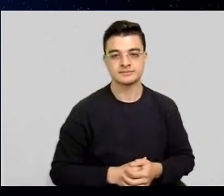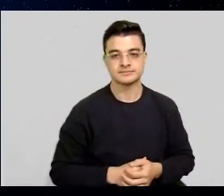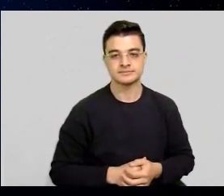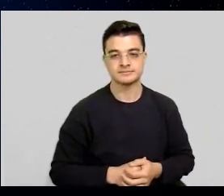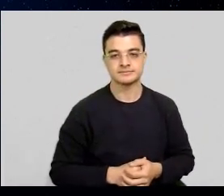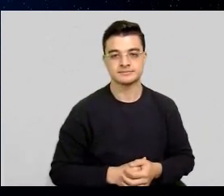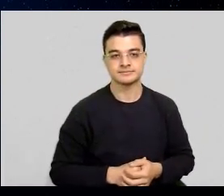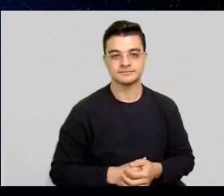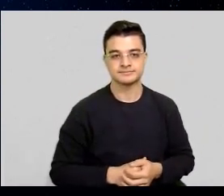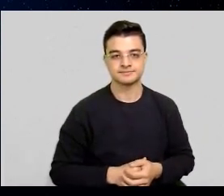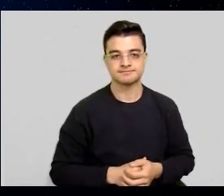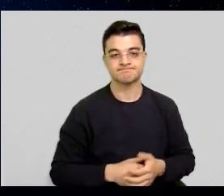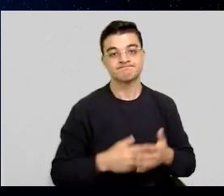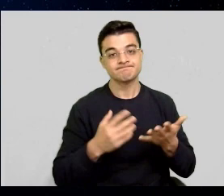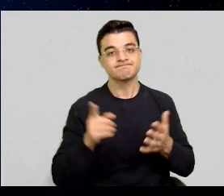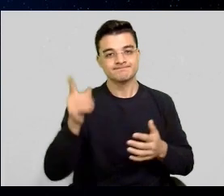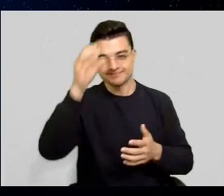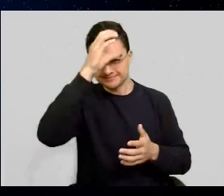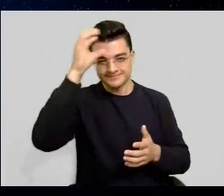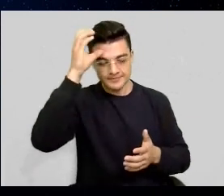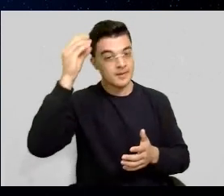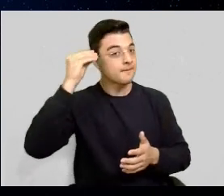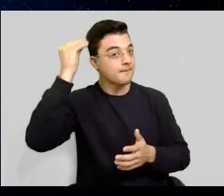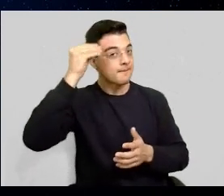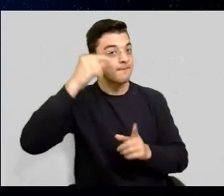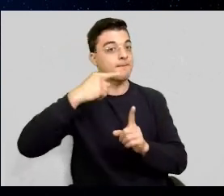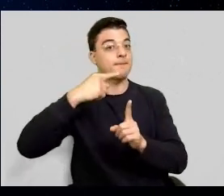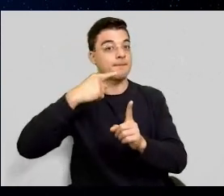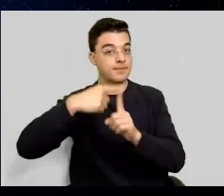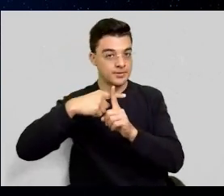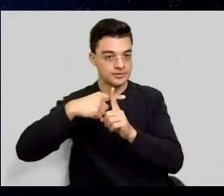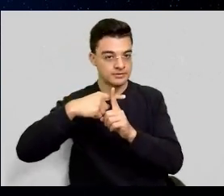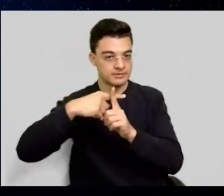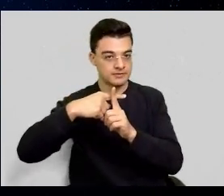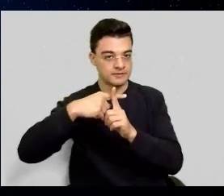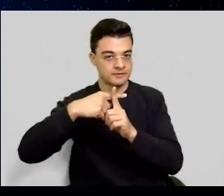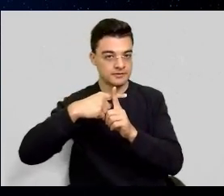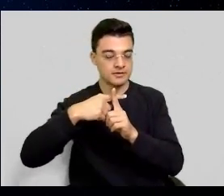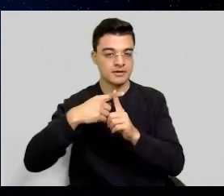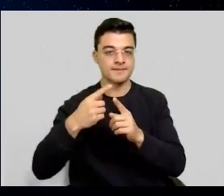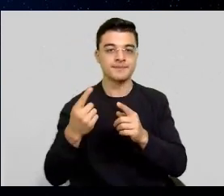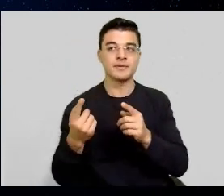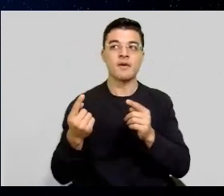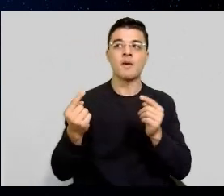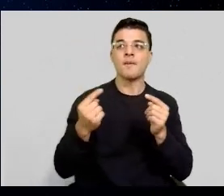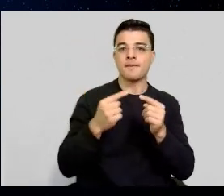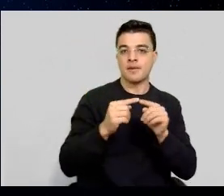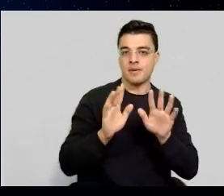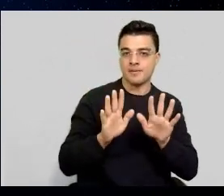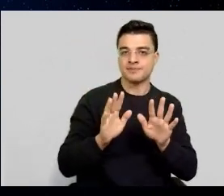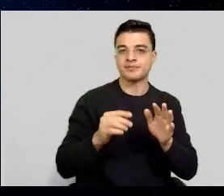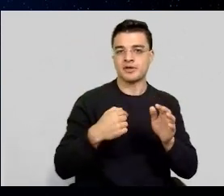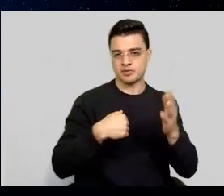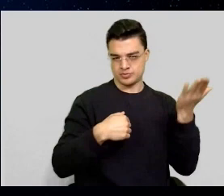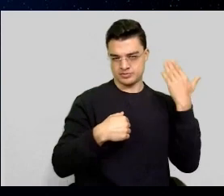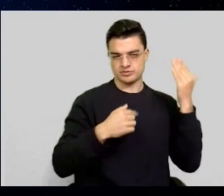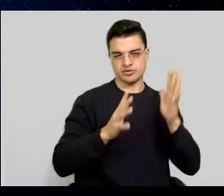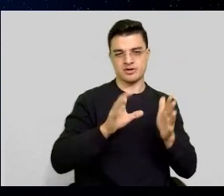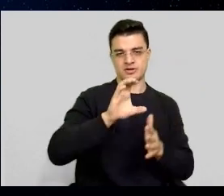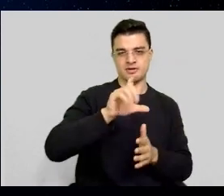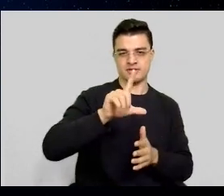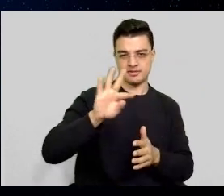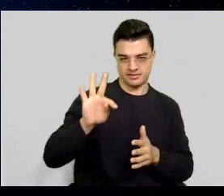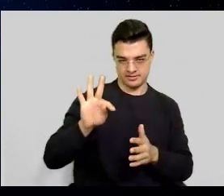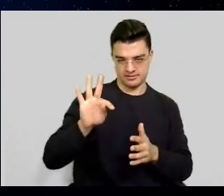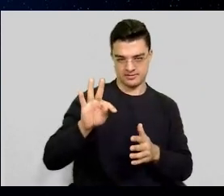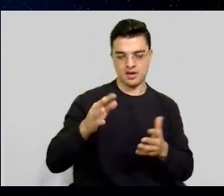uma experiência positiva, e no decorrer das minhas andanças, no decorrer de... Já fui CLT, hoje tenho uma empresa de